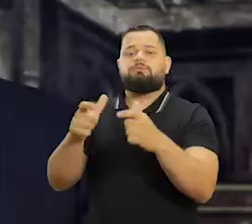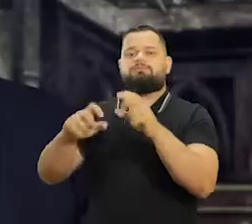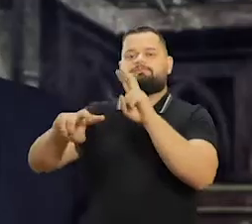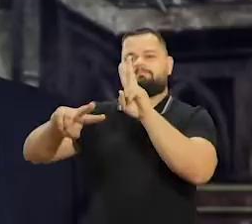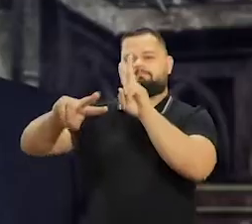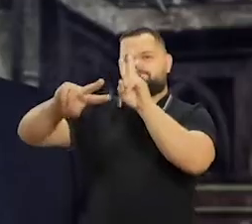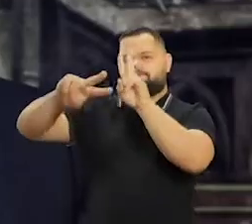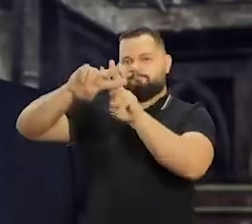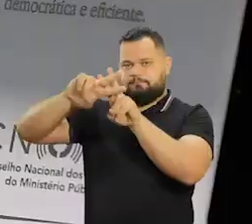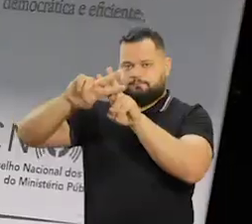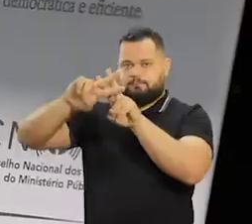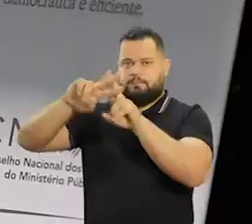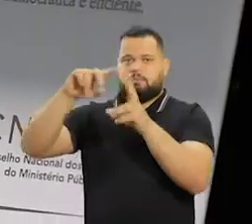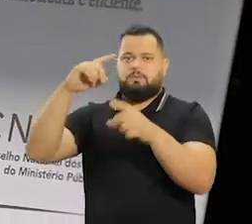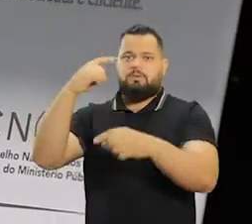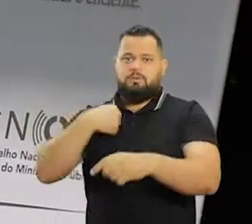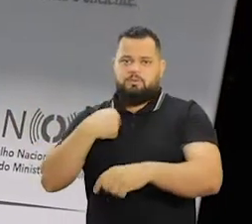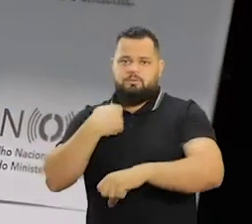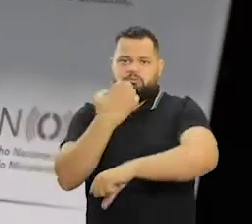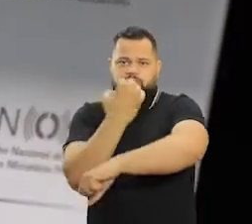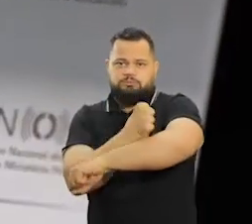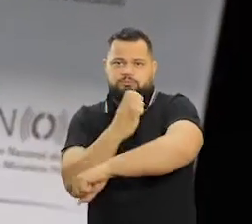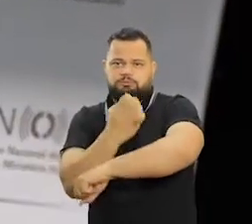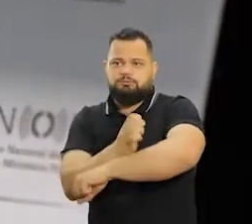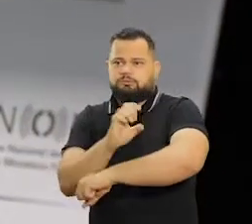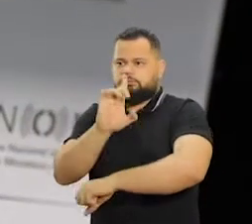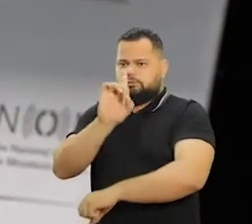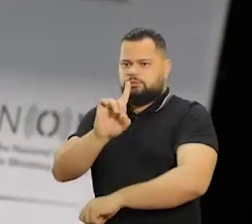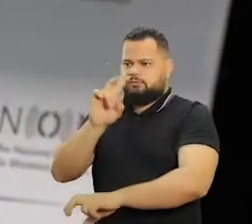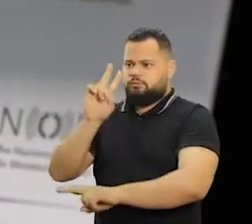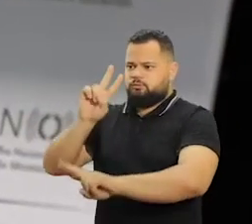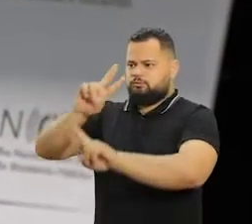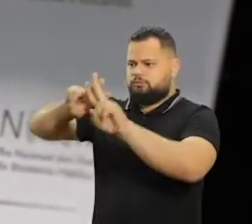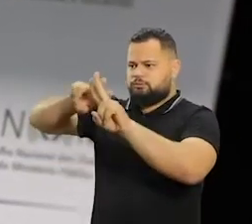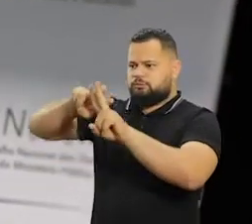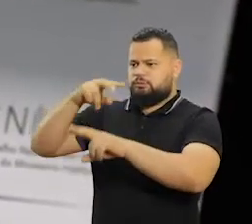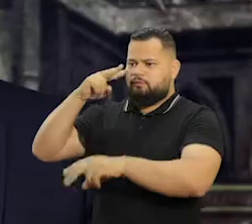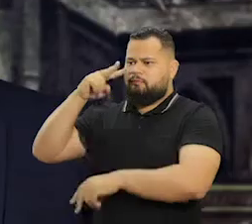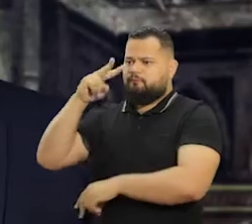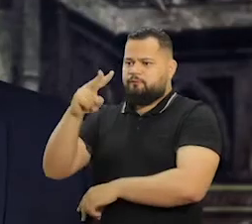os encontrei já como estagiário de direito num presídio.